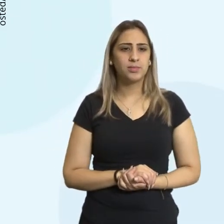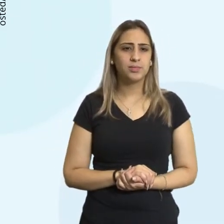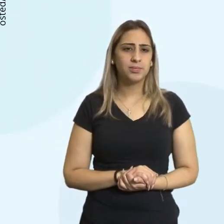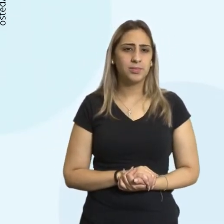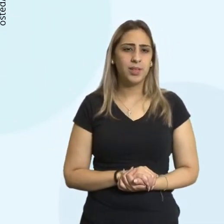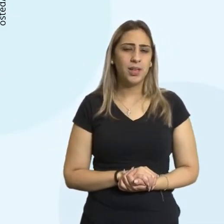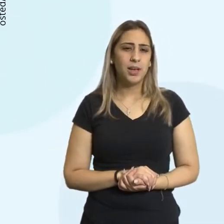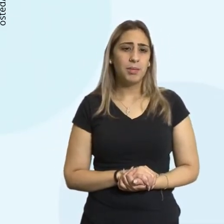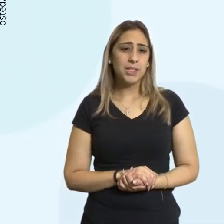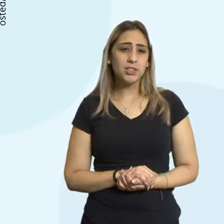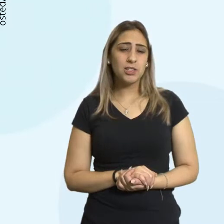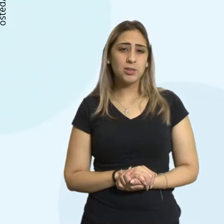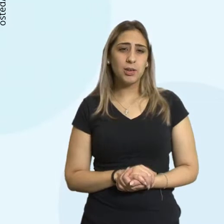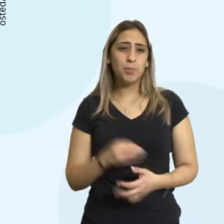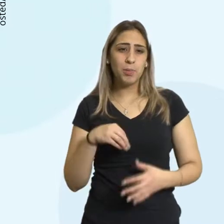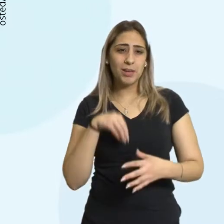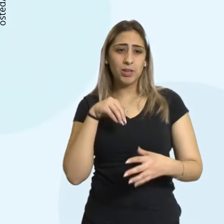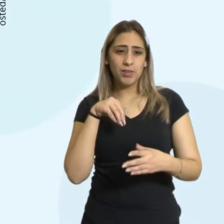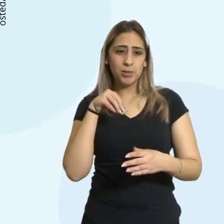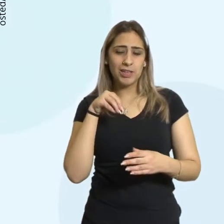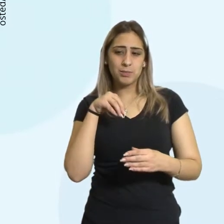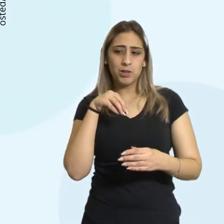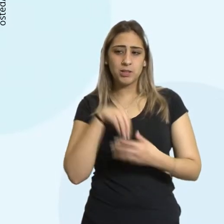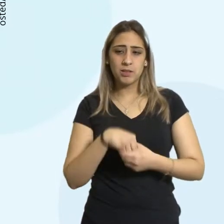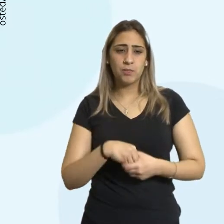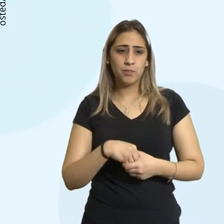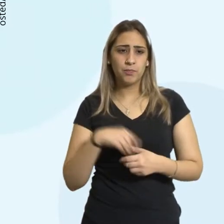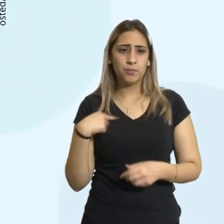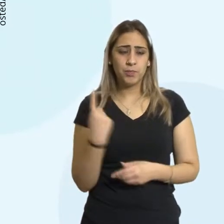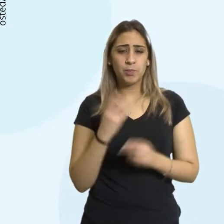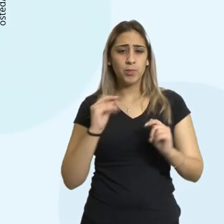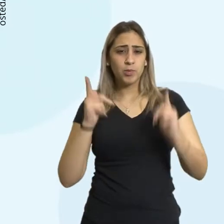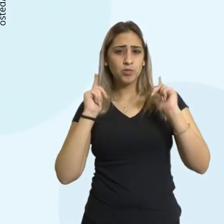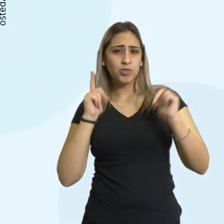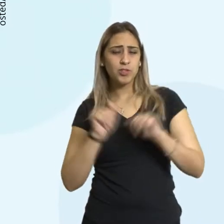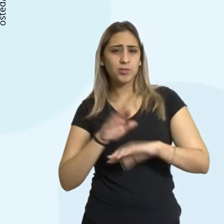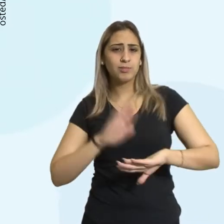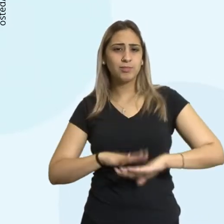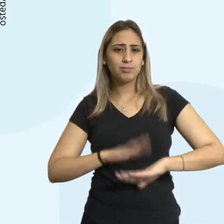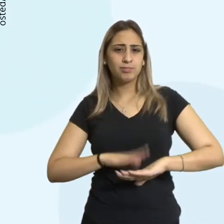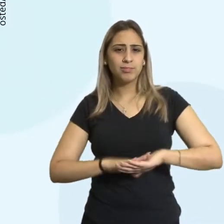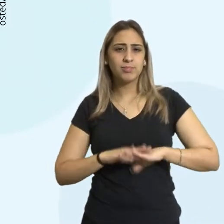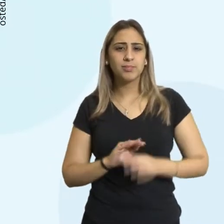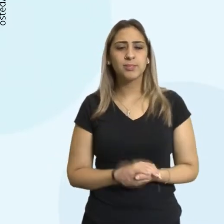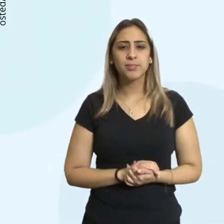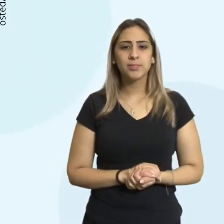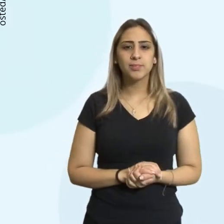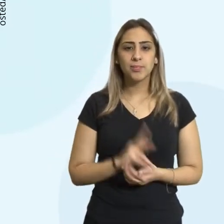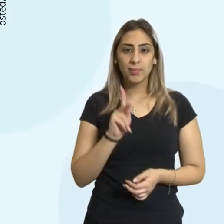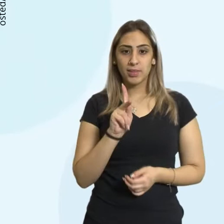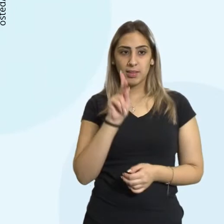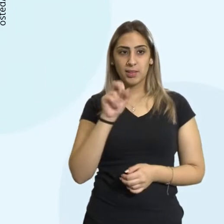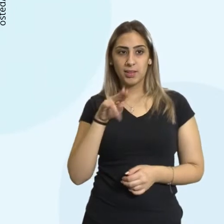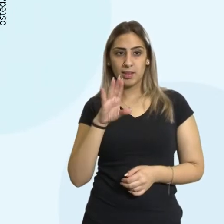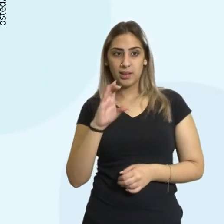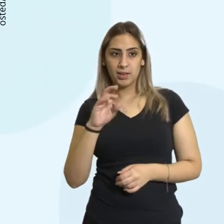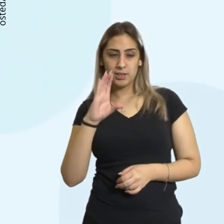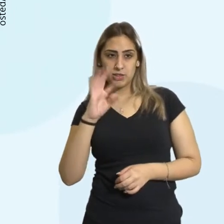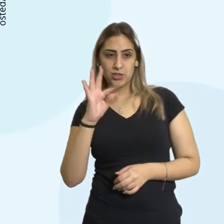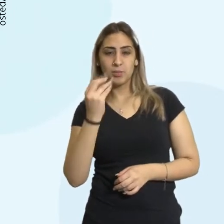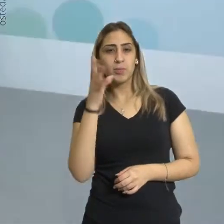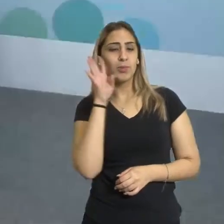sugestões para tentar fazer aí consistente saio a ideia que bancada é muito divertido fazer é isso é muito legal de fazer